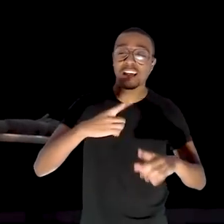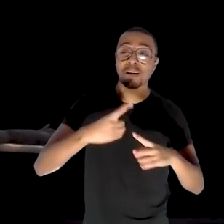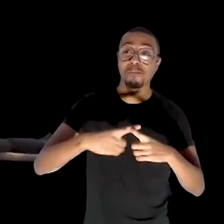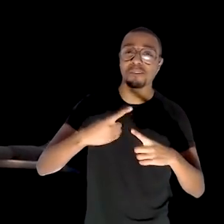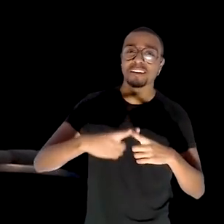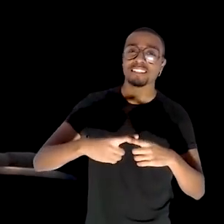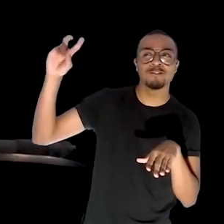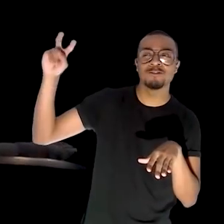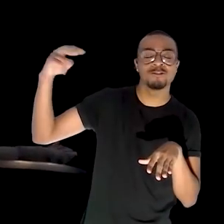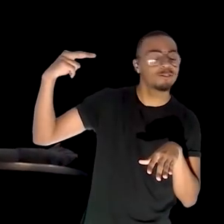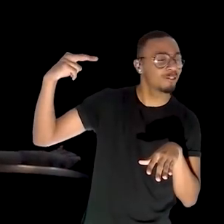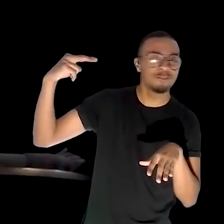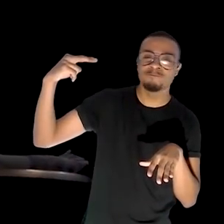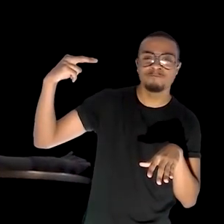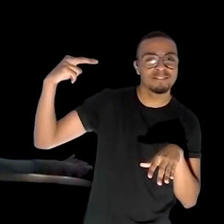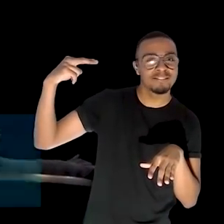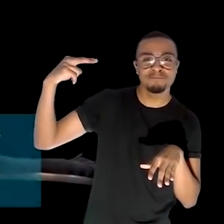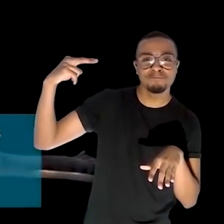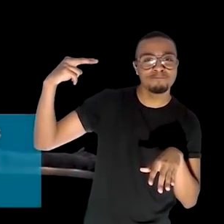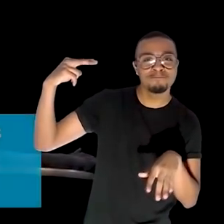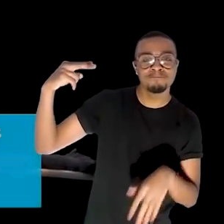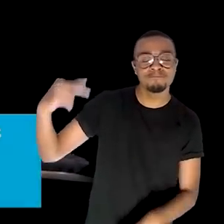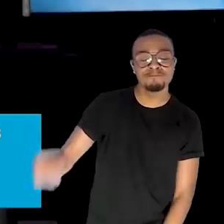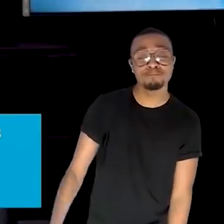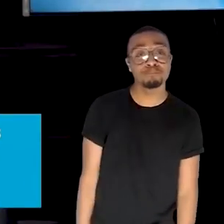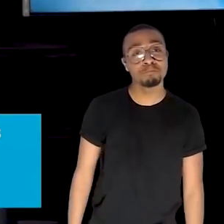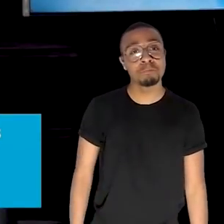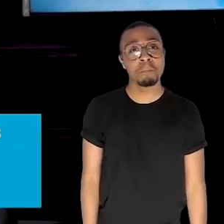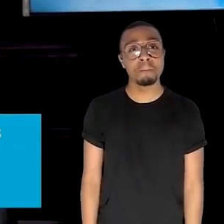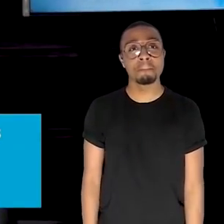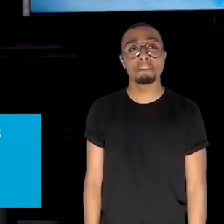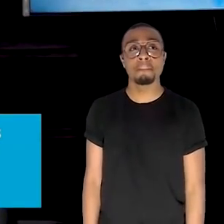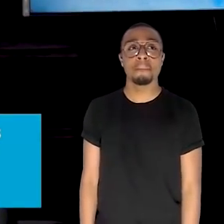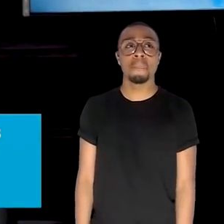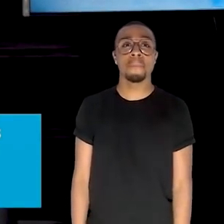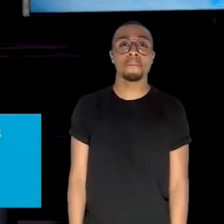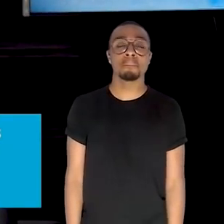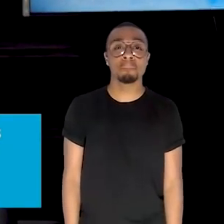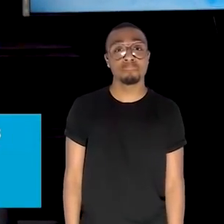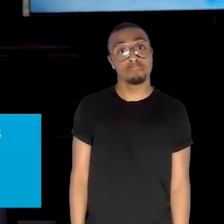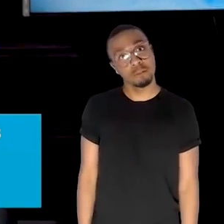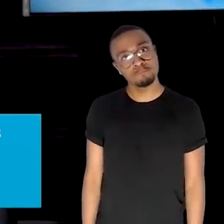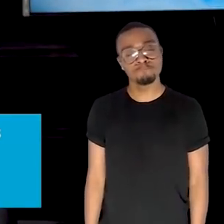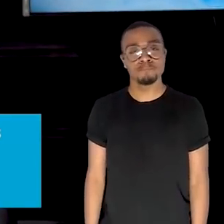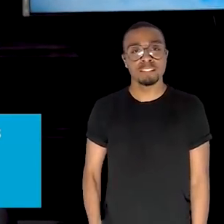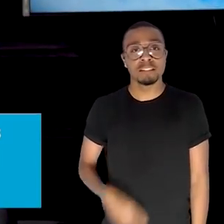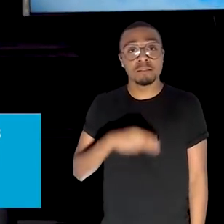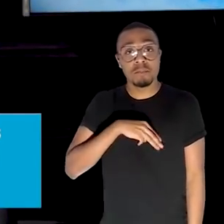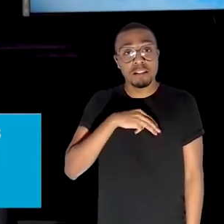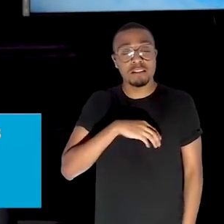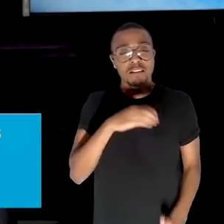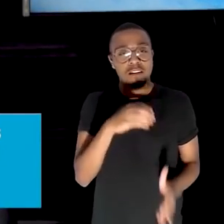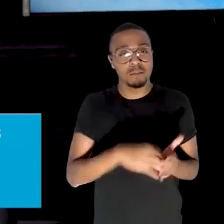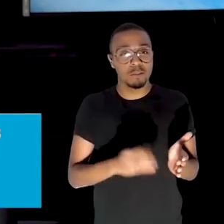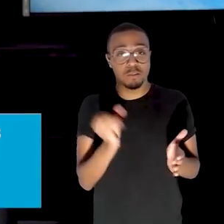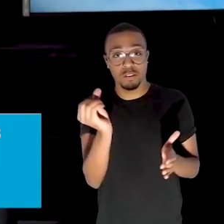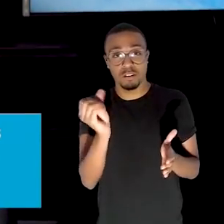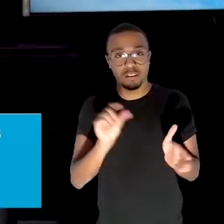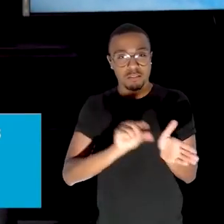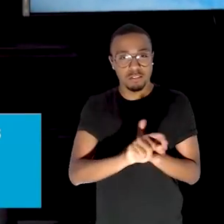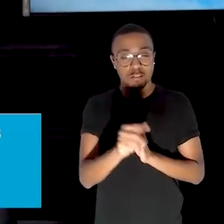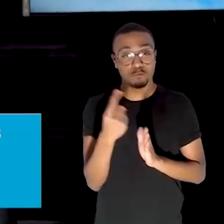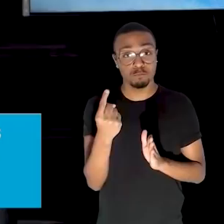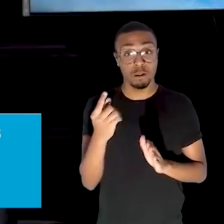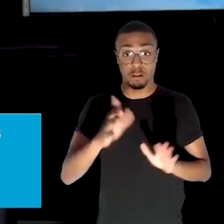Em Mateus 6:1, Jesus diz: tomem cuidado para não praticar obras de justiça diante dos